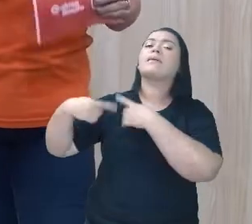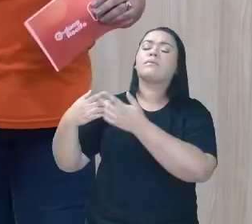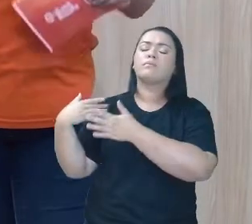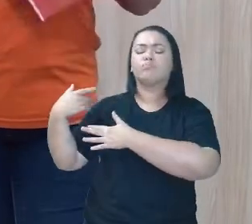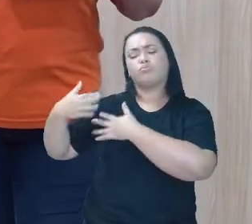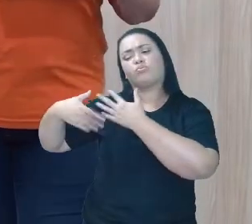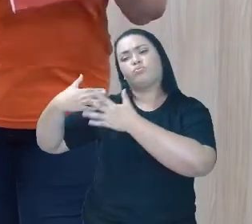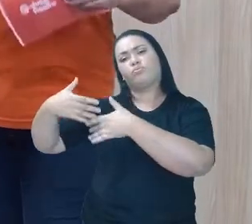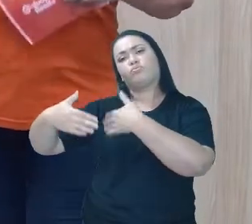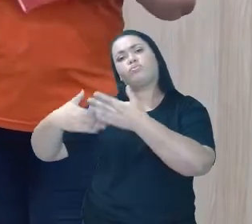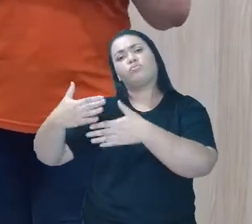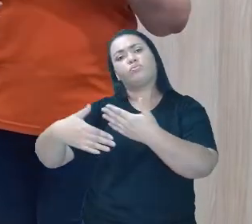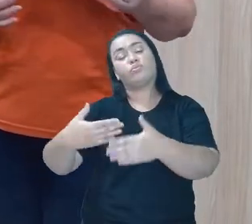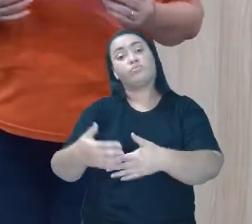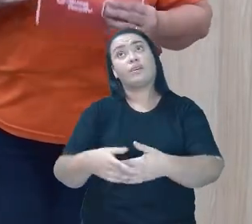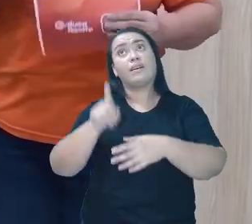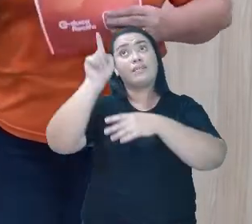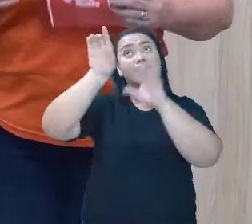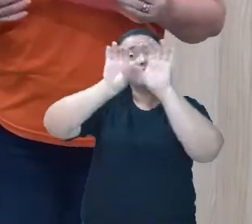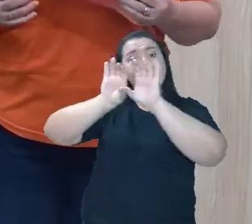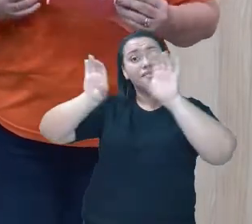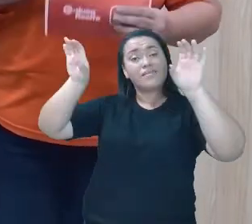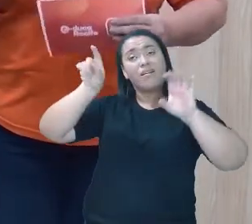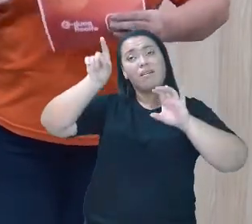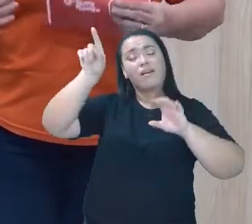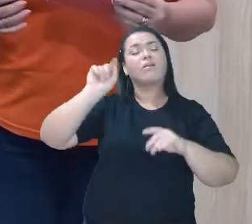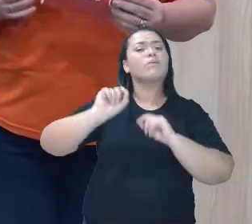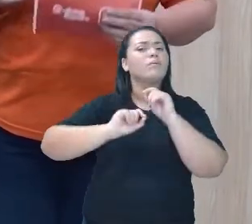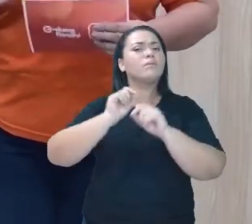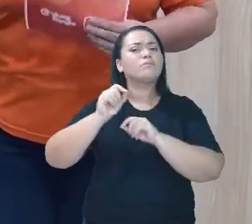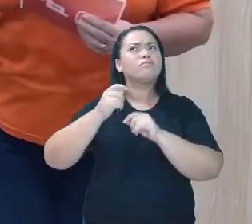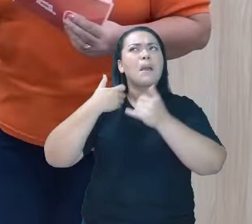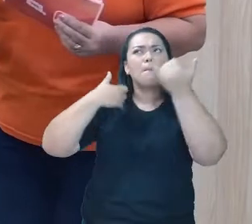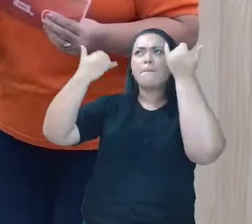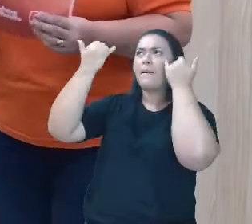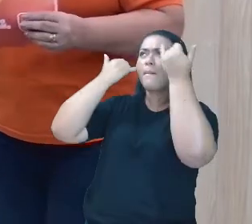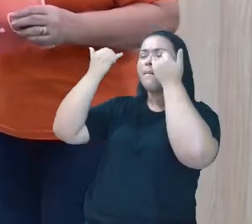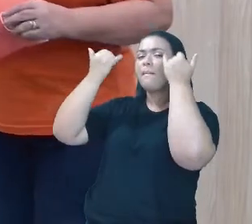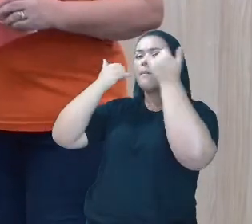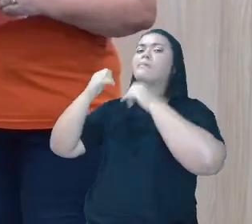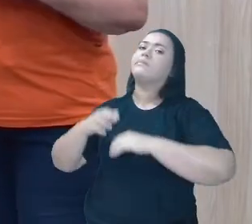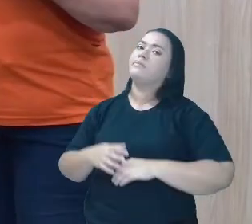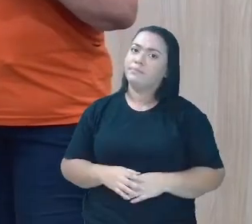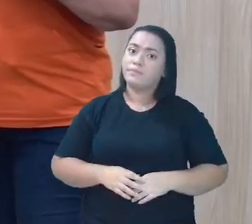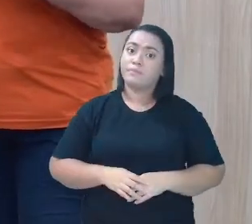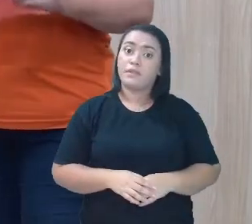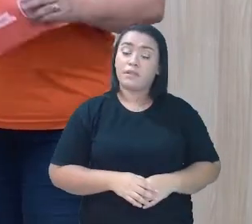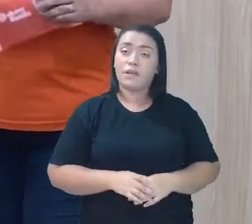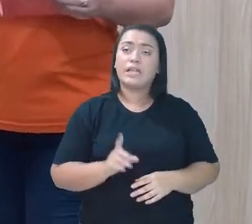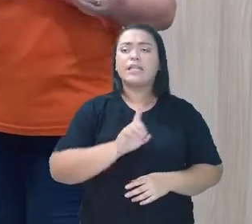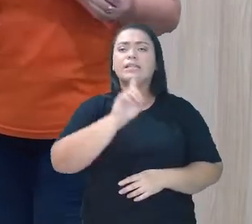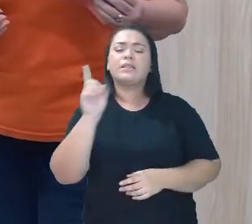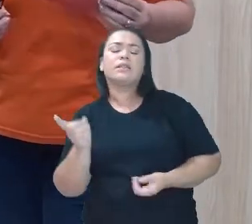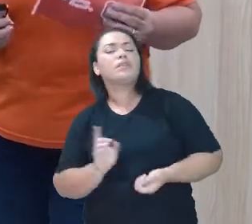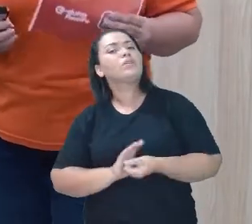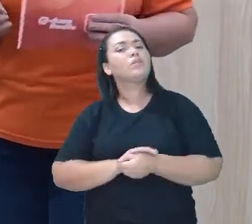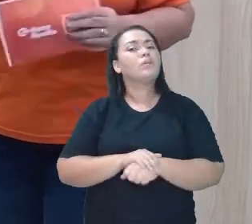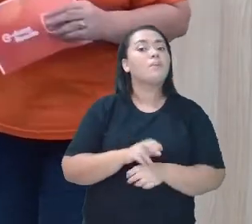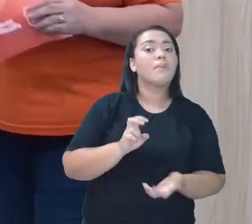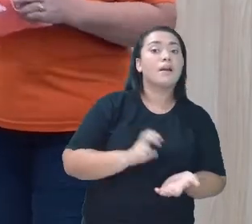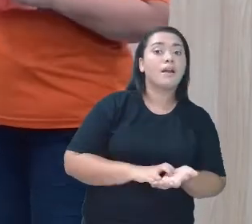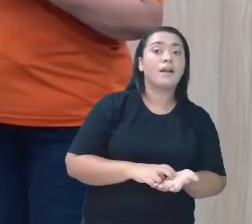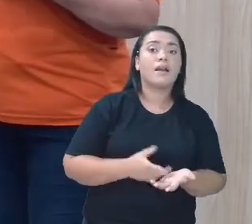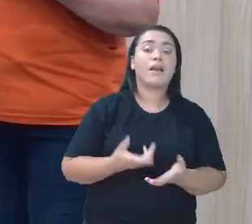do tempo, né, esse céu, ele começou a trazer informações, né, dos dias e das noites,